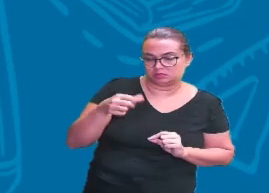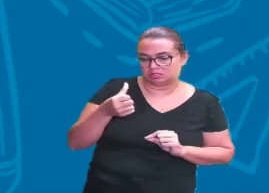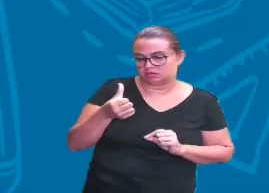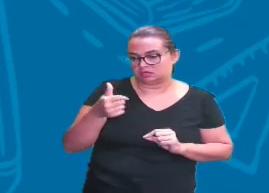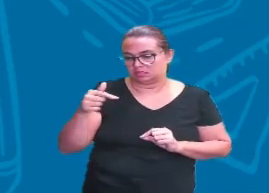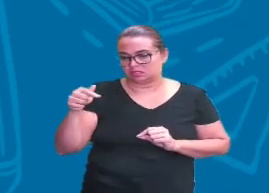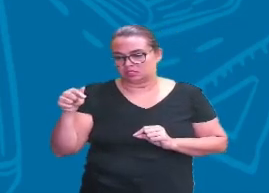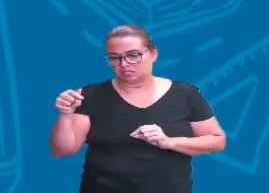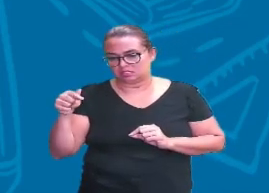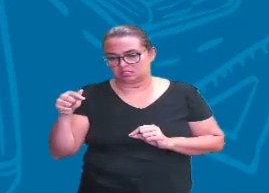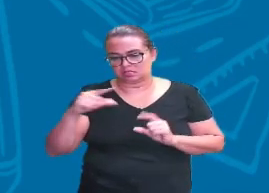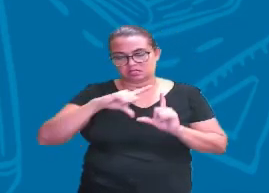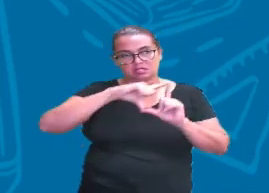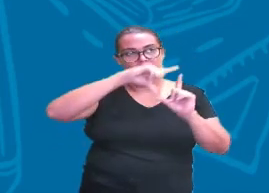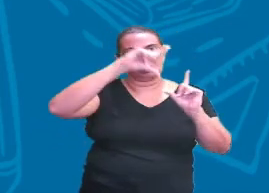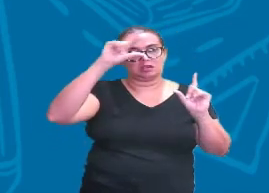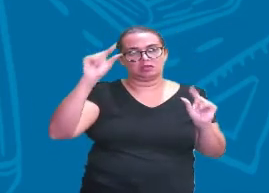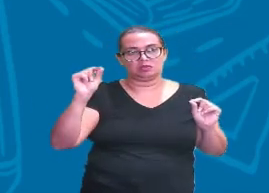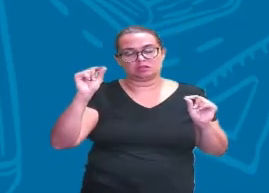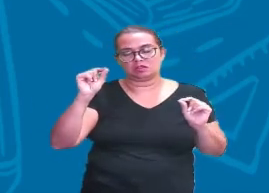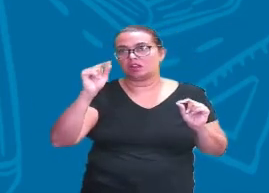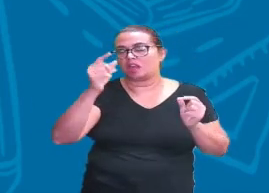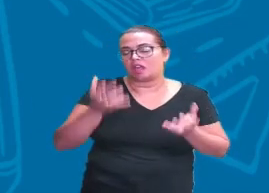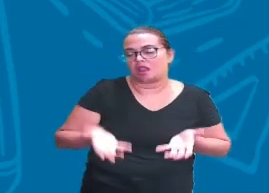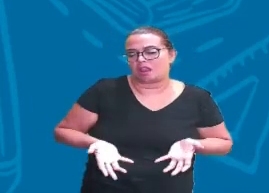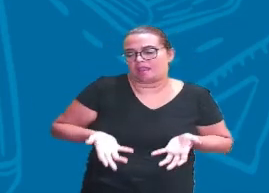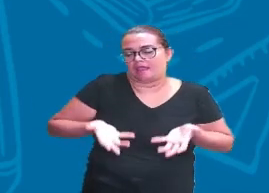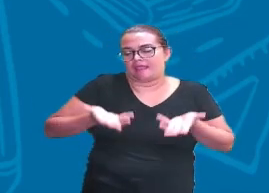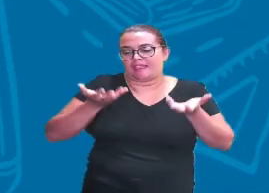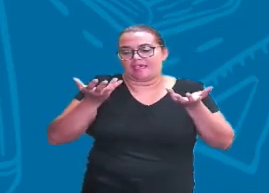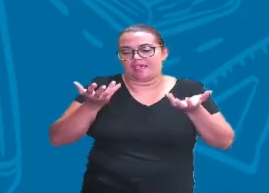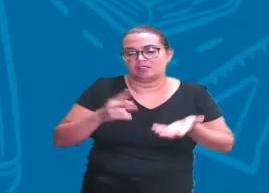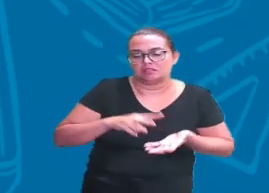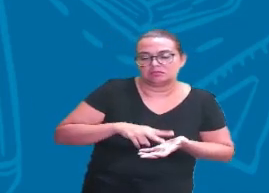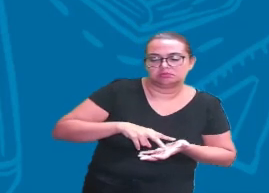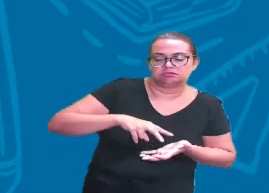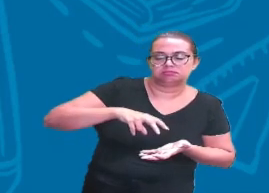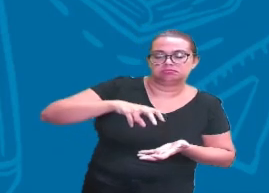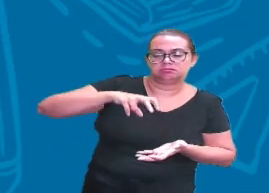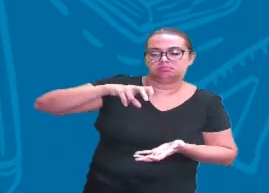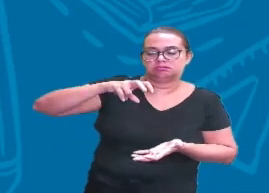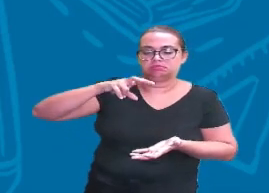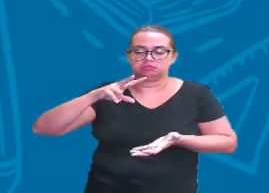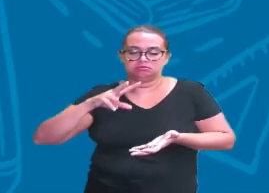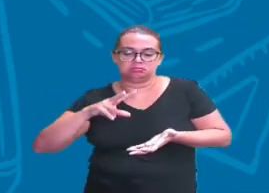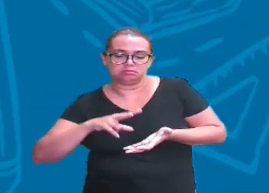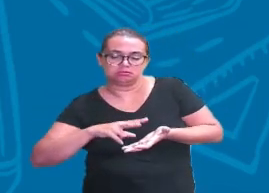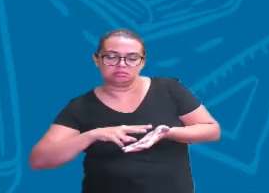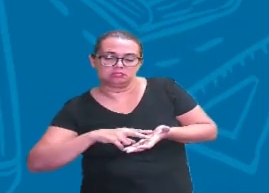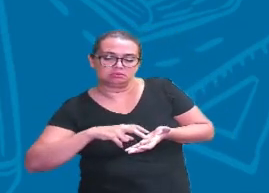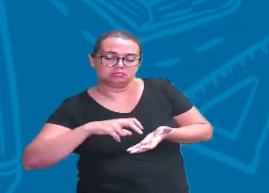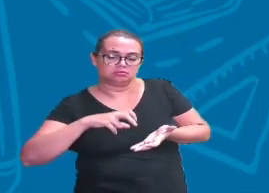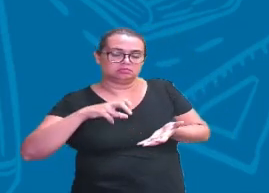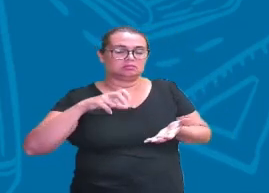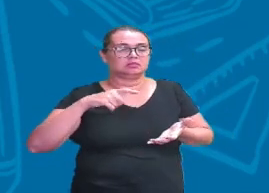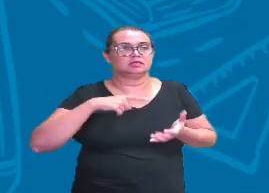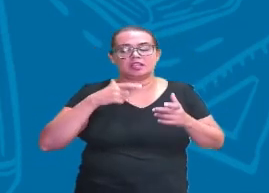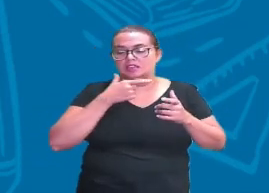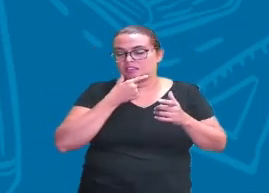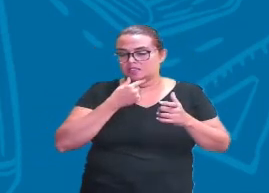1,67. É a gravidade lá na Lua. Então você vai ficar mais leve, né? À toa que quando você vê um astronauta na Lua, pisando na Lua, né? Tem